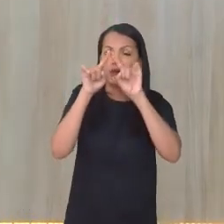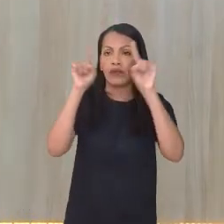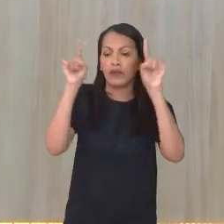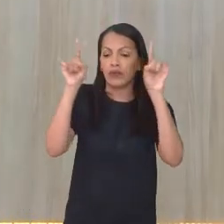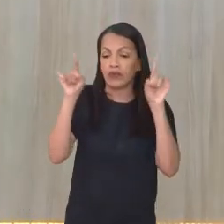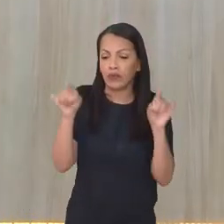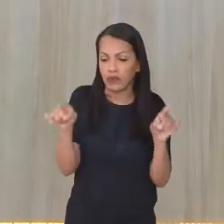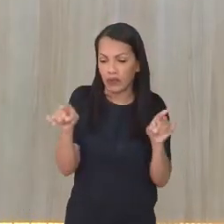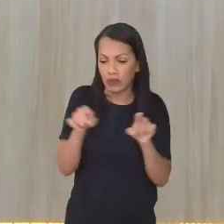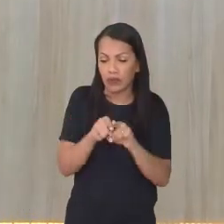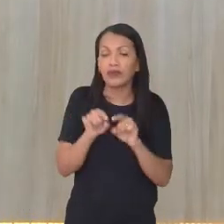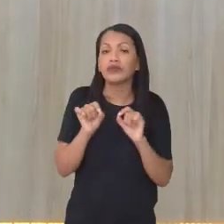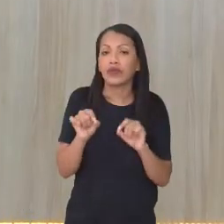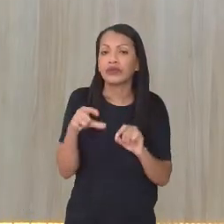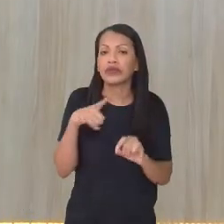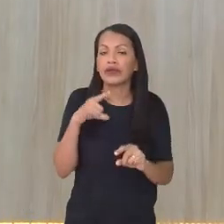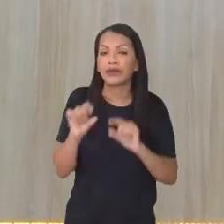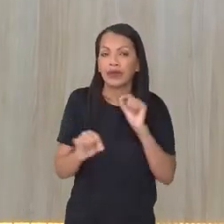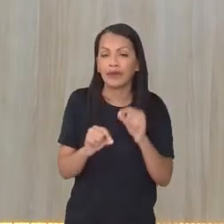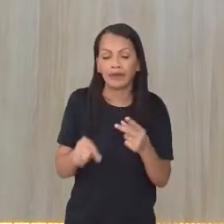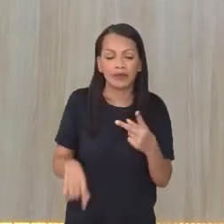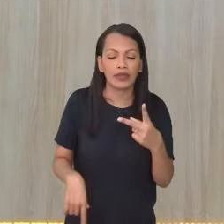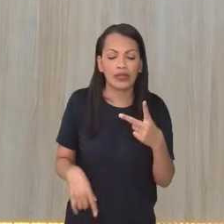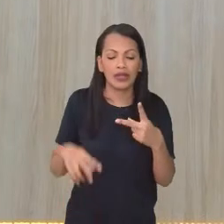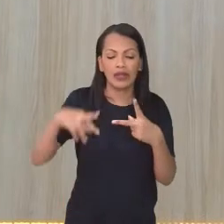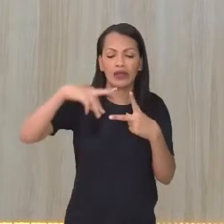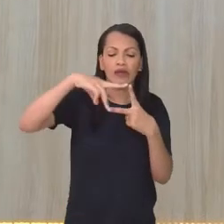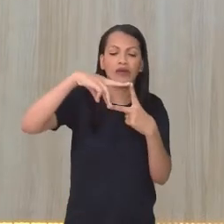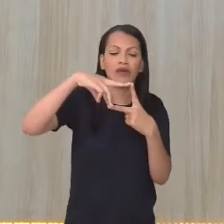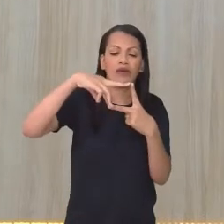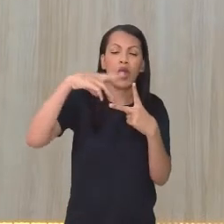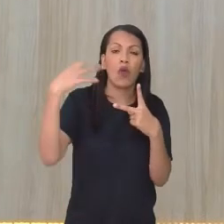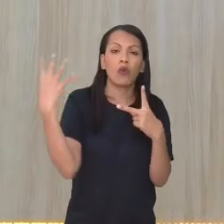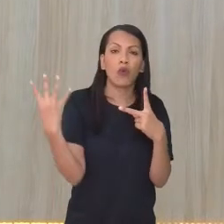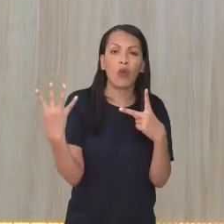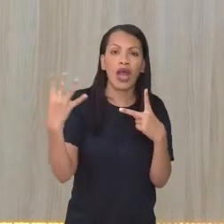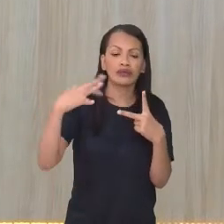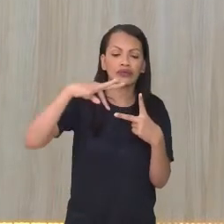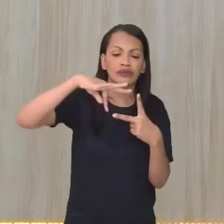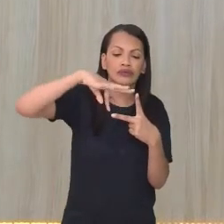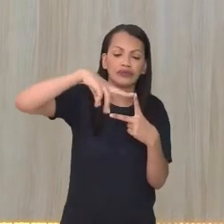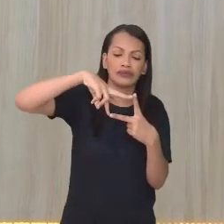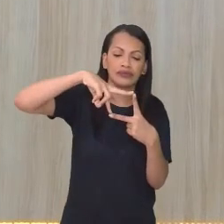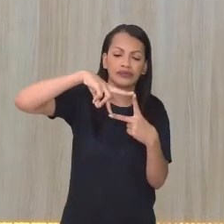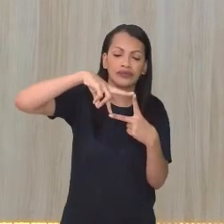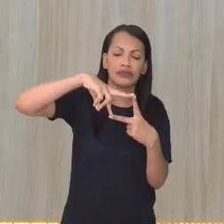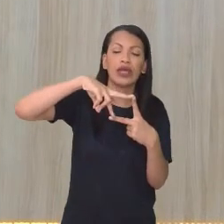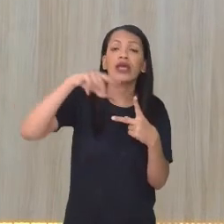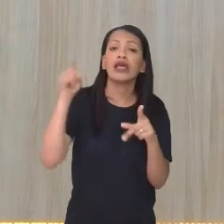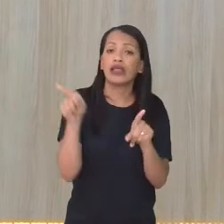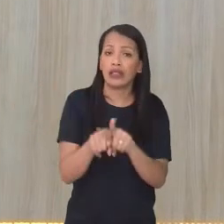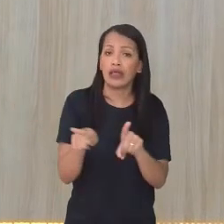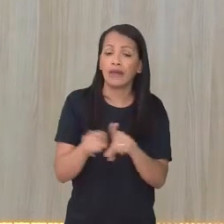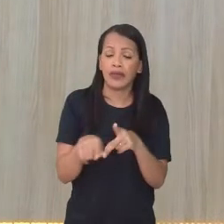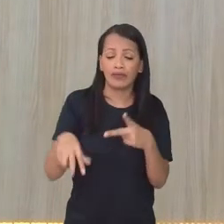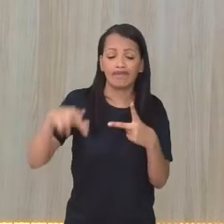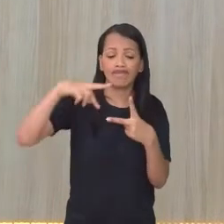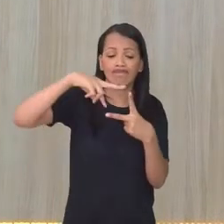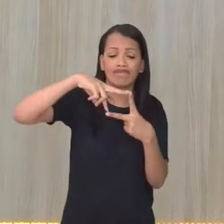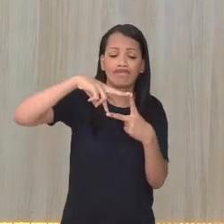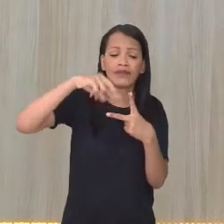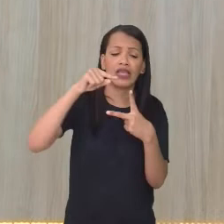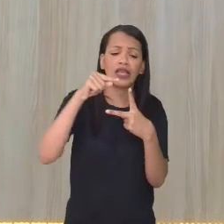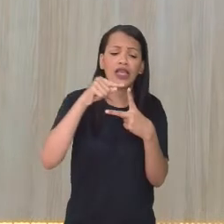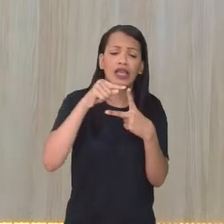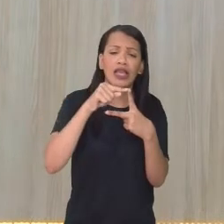eu vou ter 4 ângulos. Por quê? Porque em cada vértice